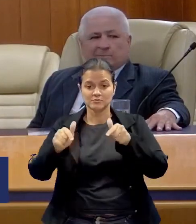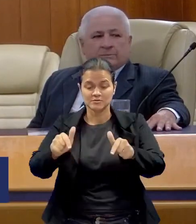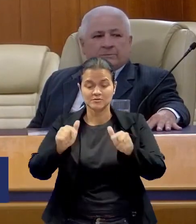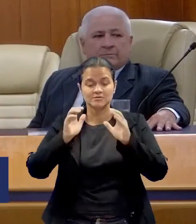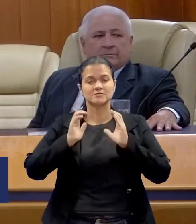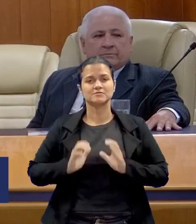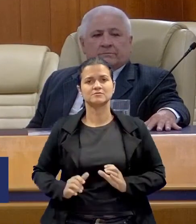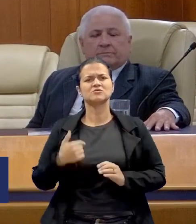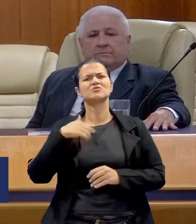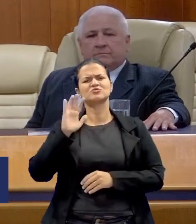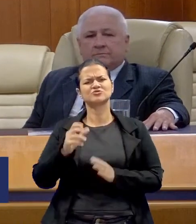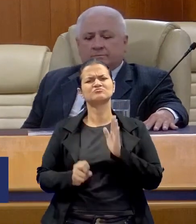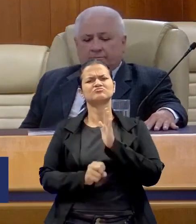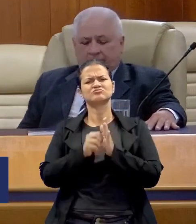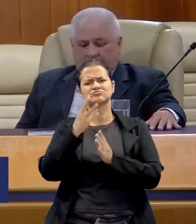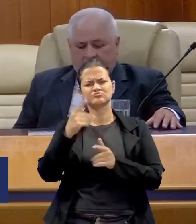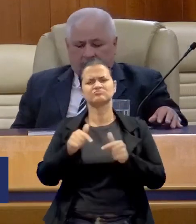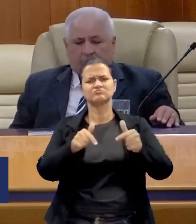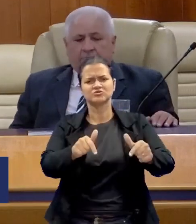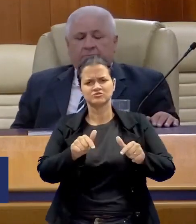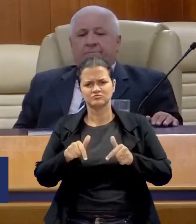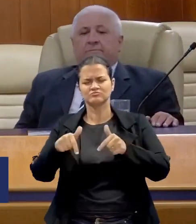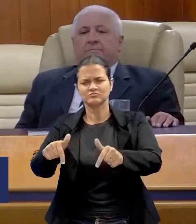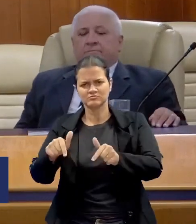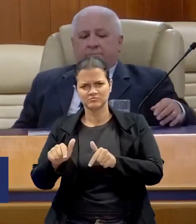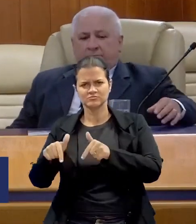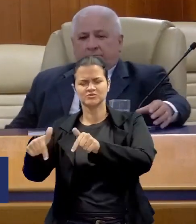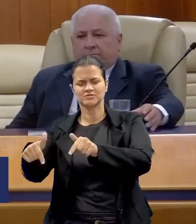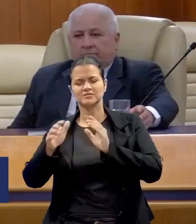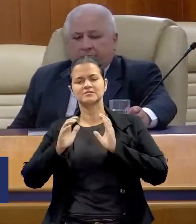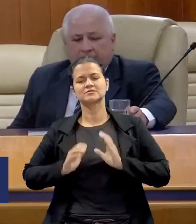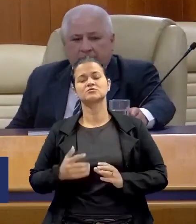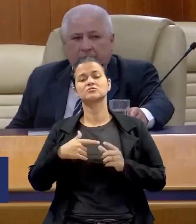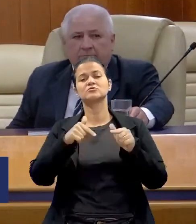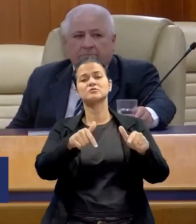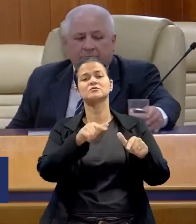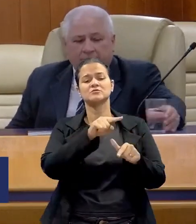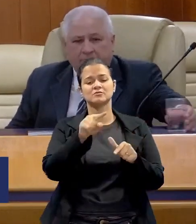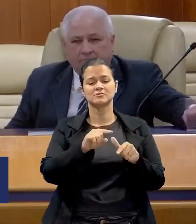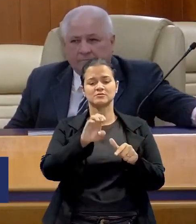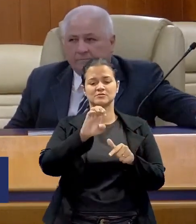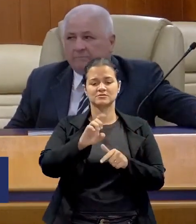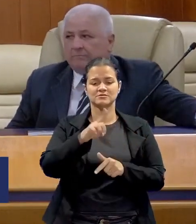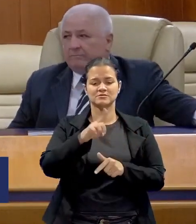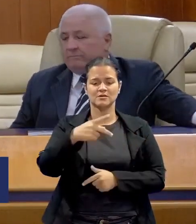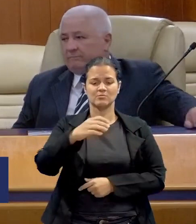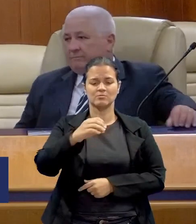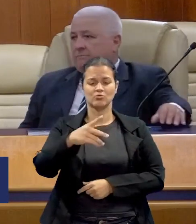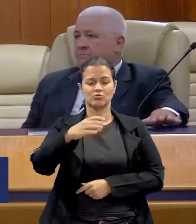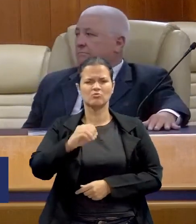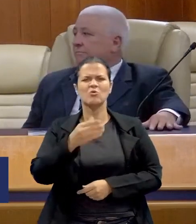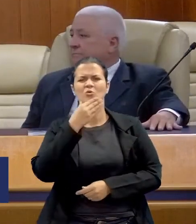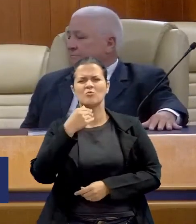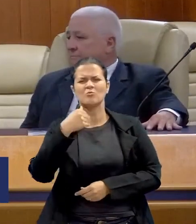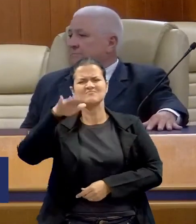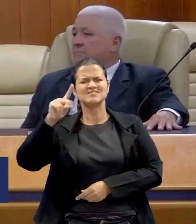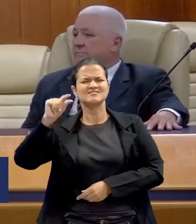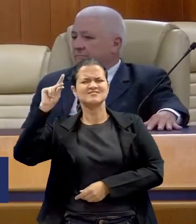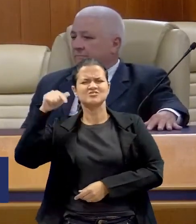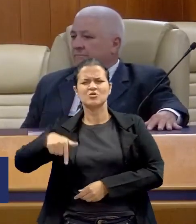vários títulos aqui nessa cidade, eu ofereci um para o Zé Popô, o engraxate mais antigo de Goiânia,